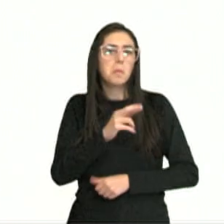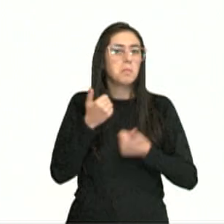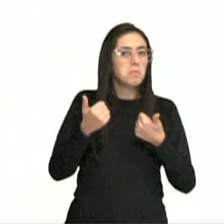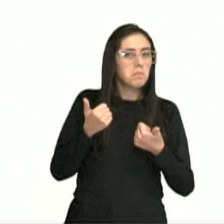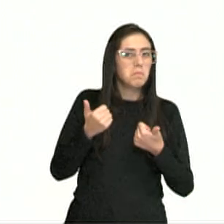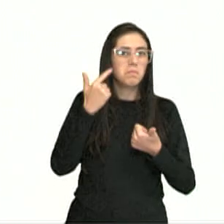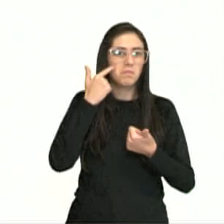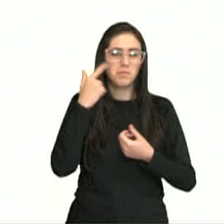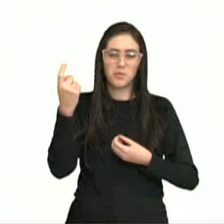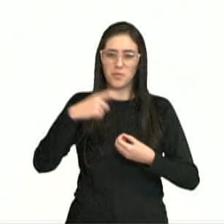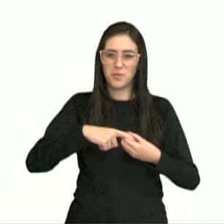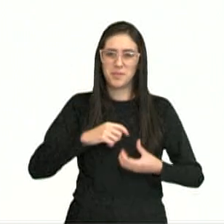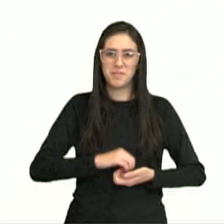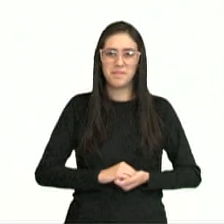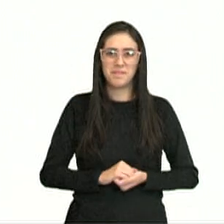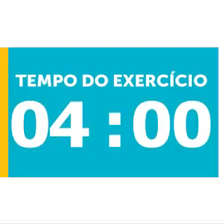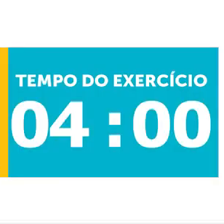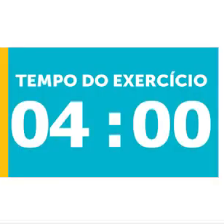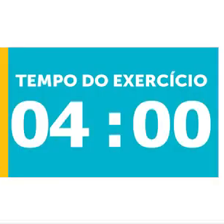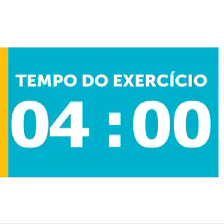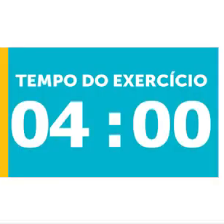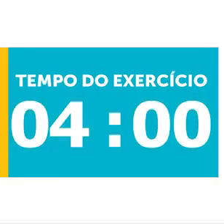acertou tudinho.